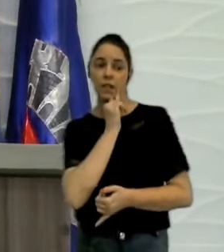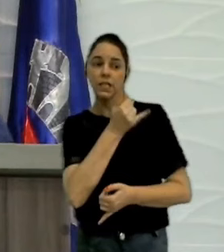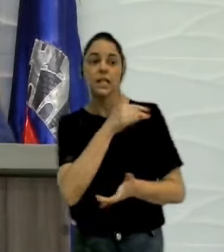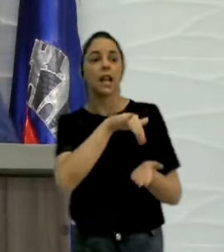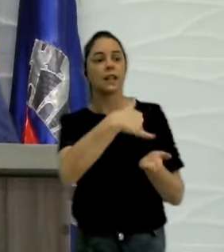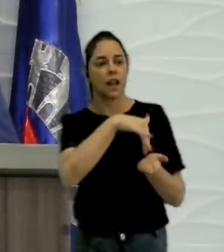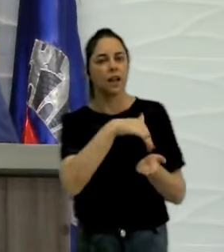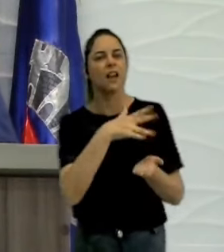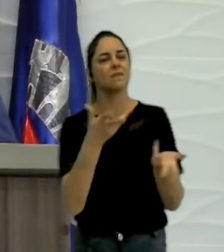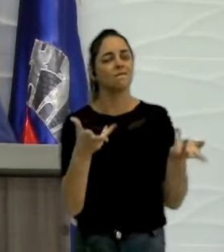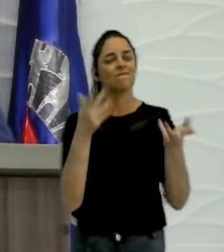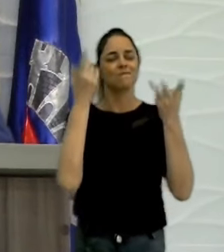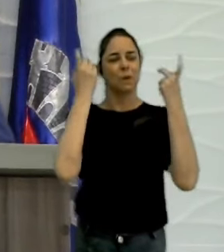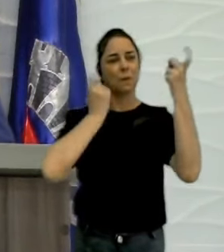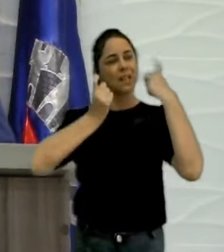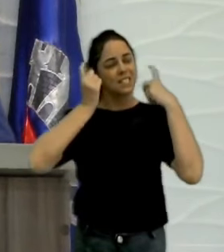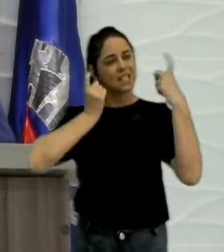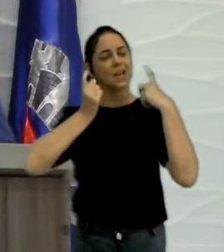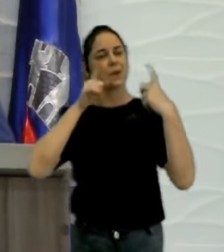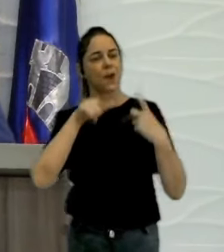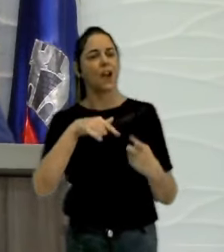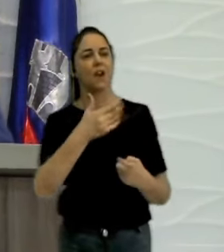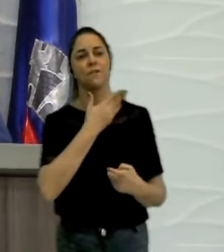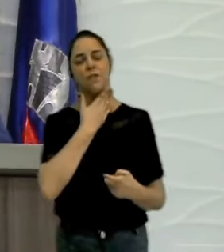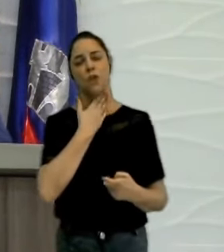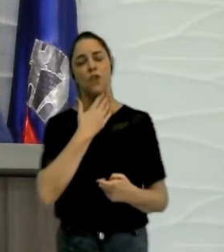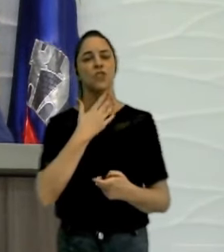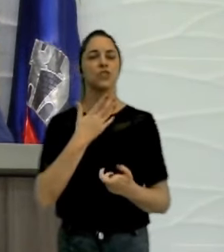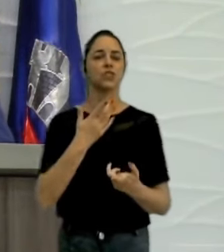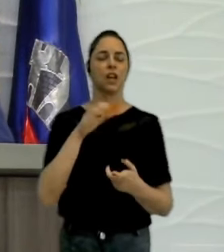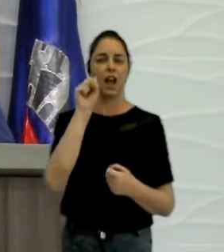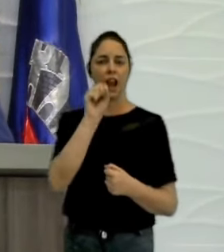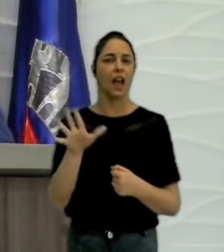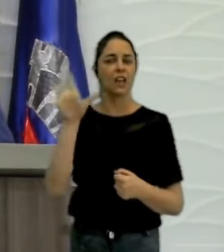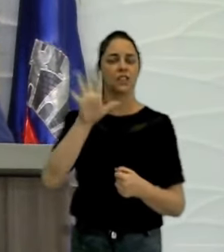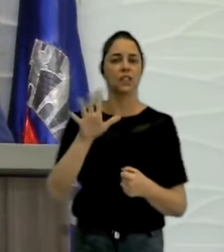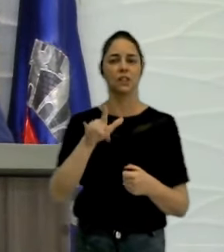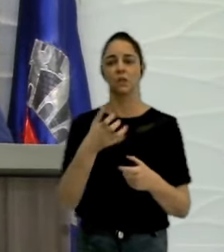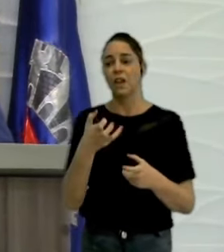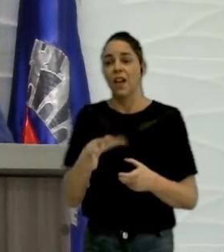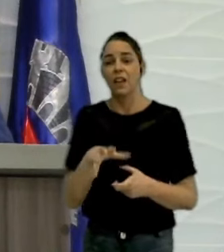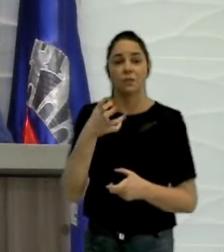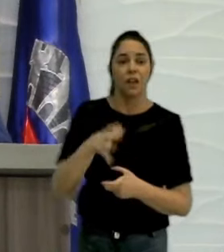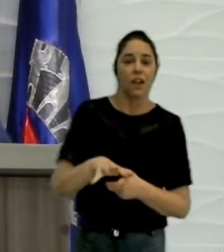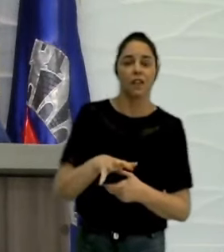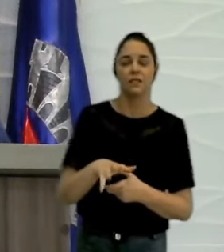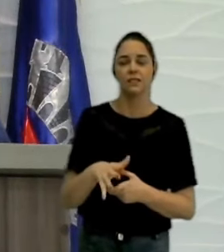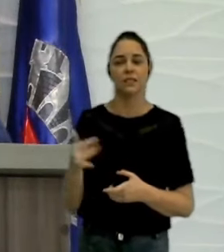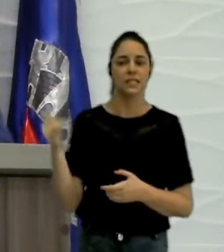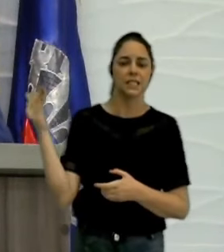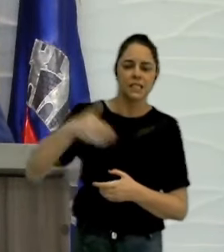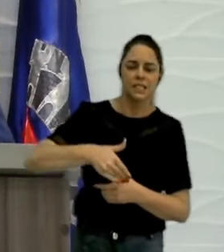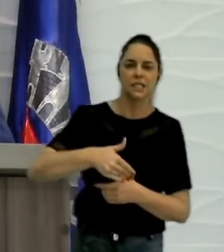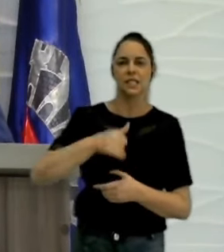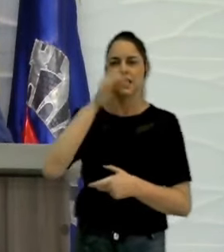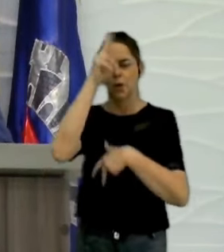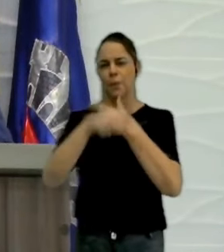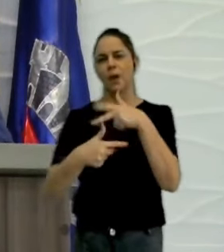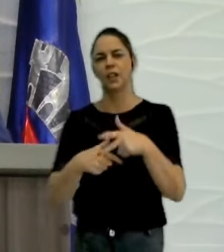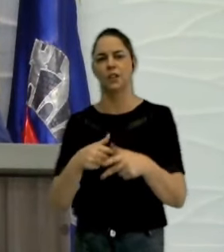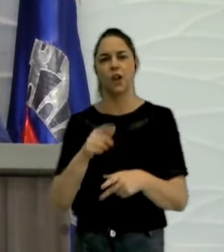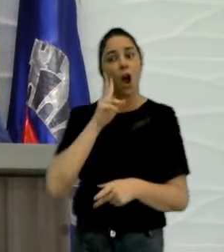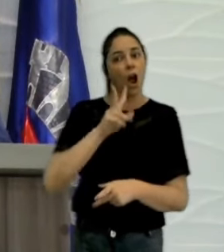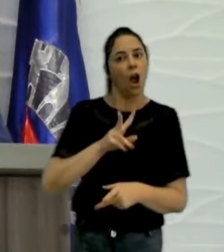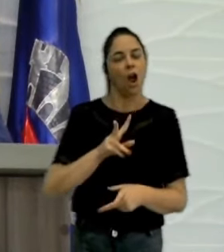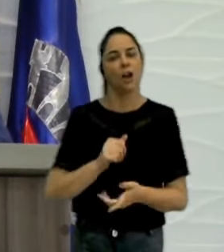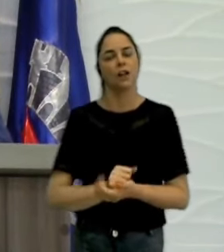a preocupação é essa voz do Agreste, que ela não quer que venha nada para São Bento. Fique ligado, porque ela